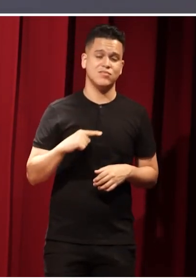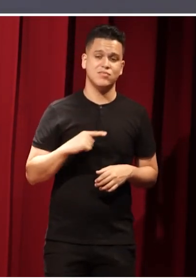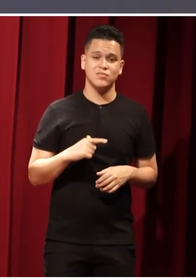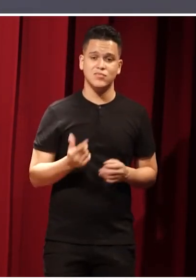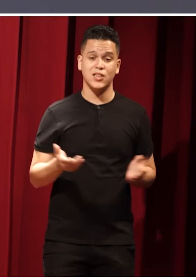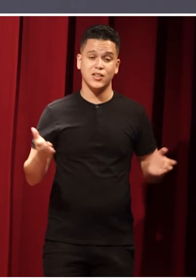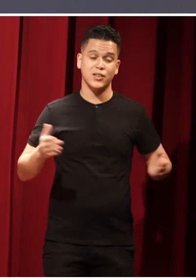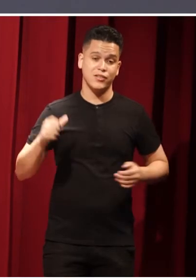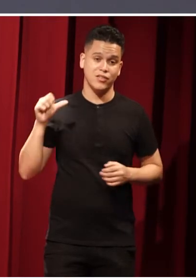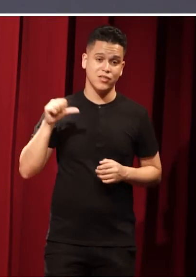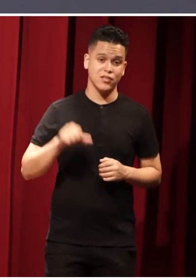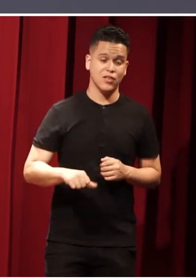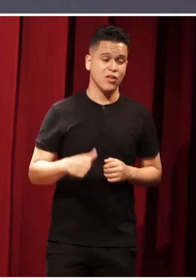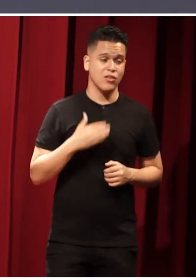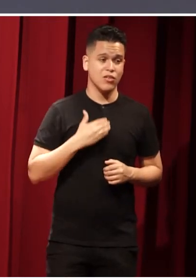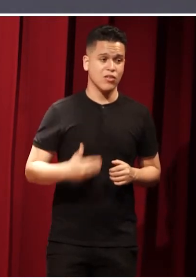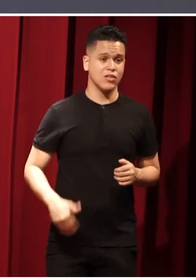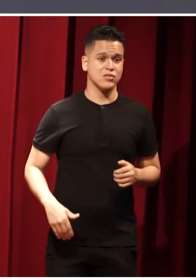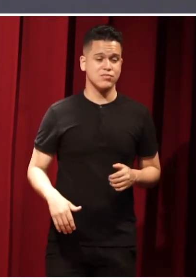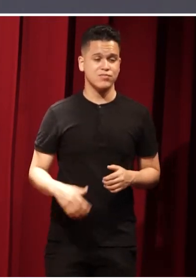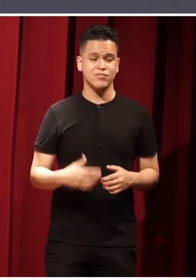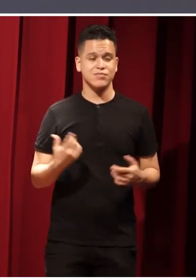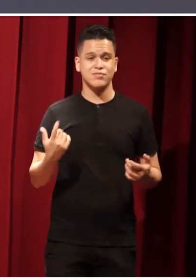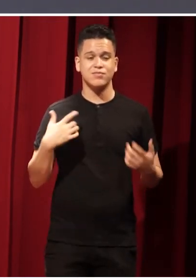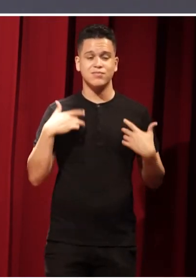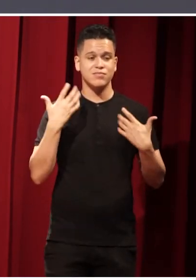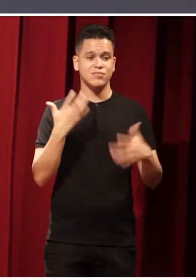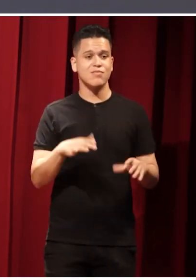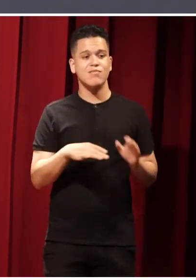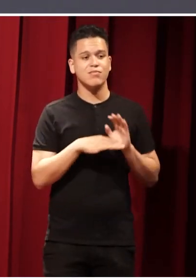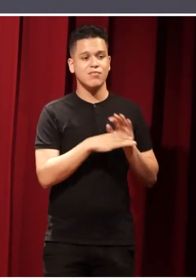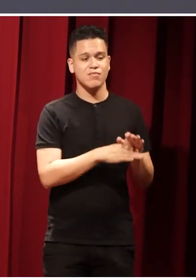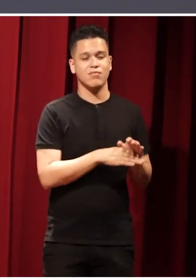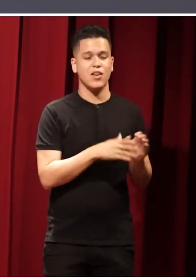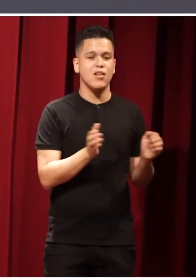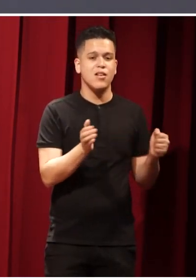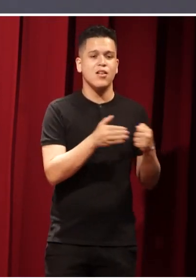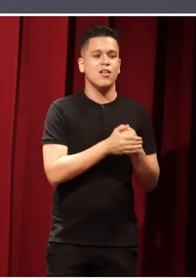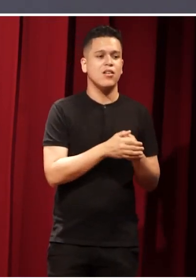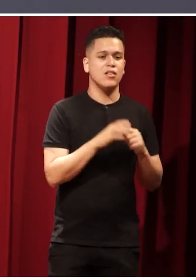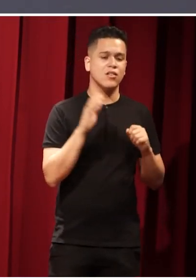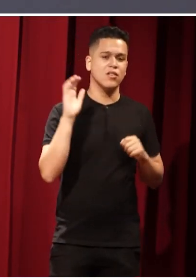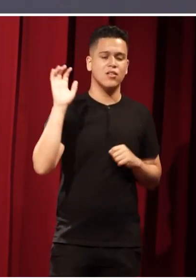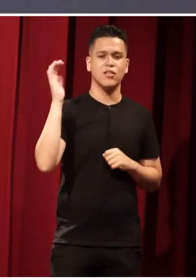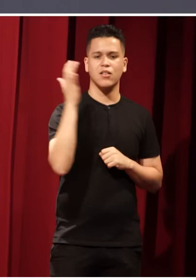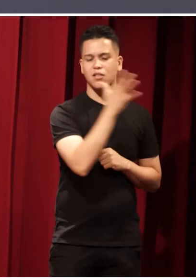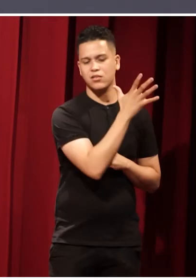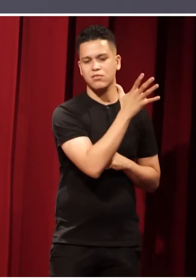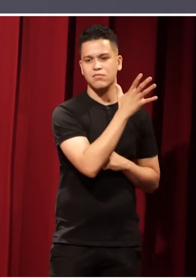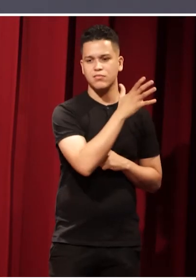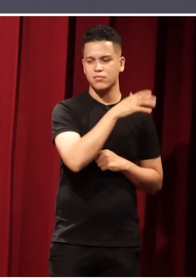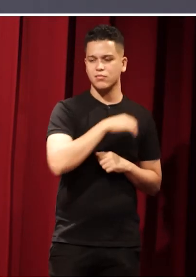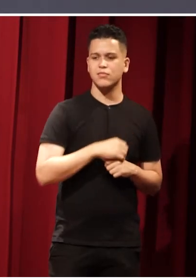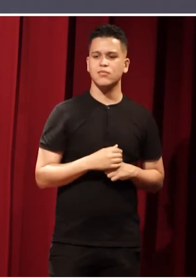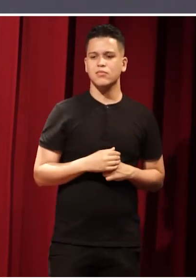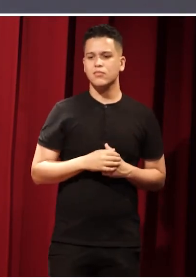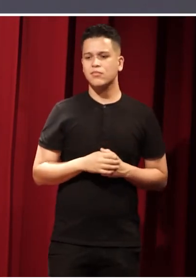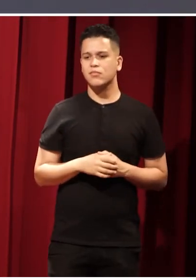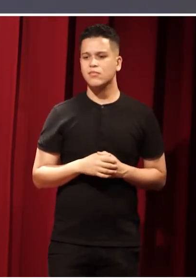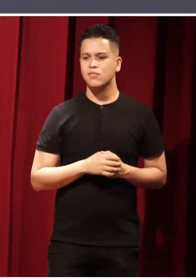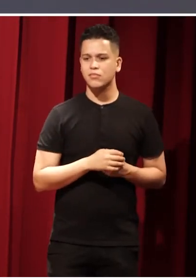muito menos, a gente tem um governo claramente contra a defesa ambiental, atacando realmente o meio